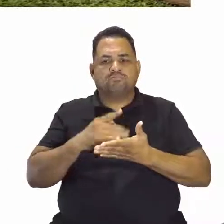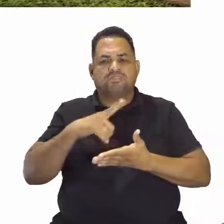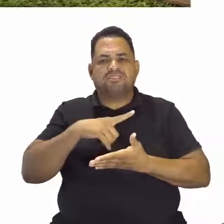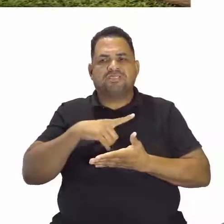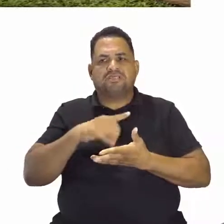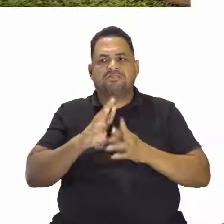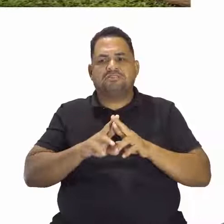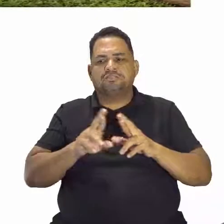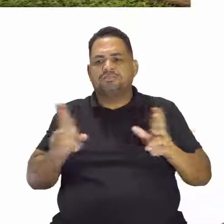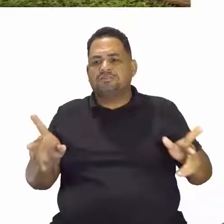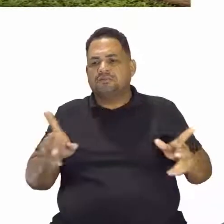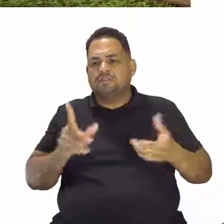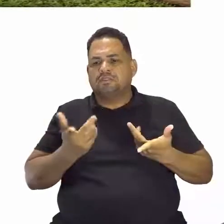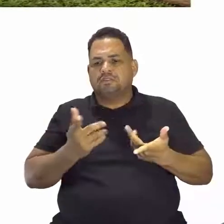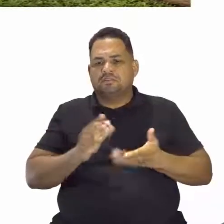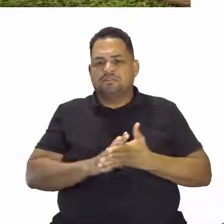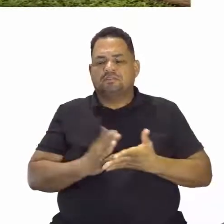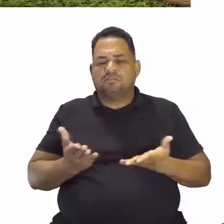estereótipos criados.